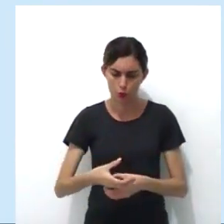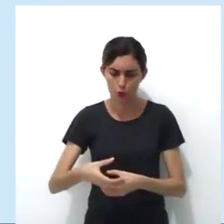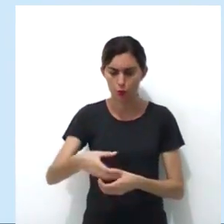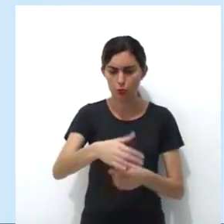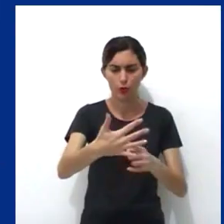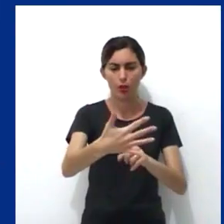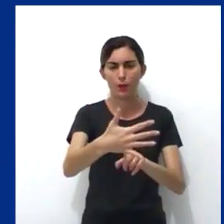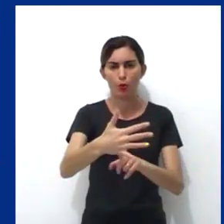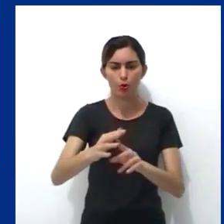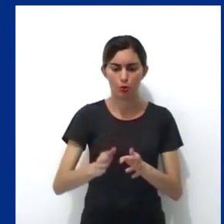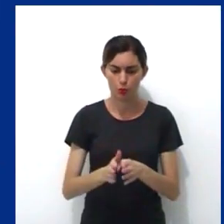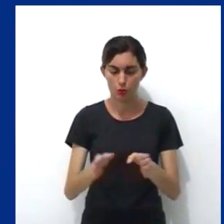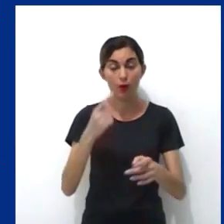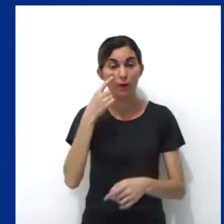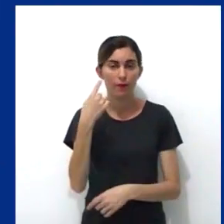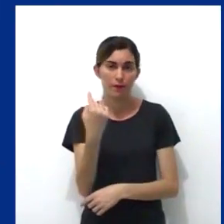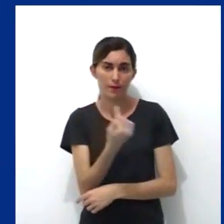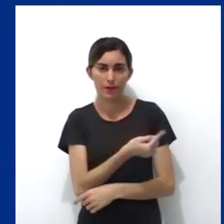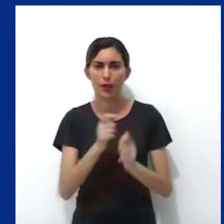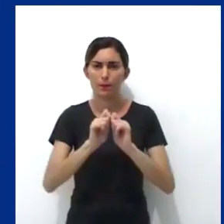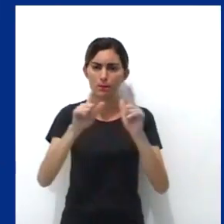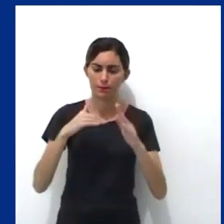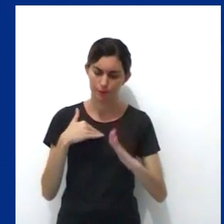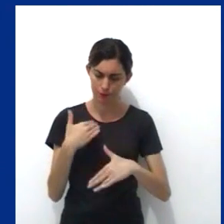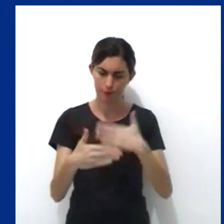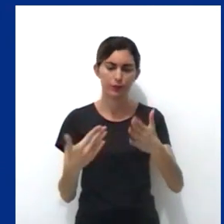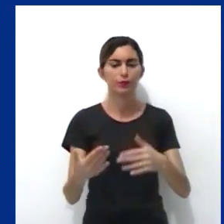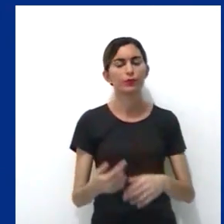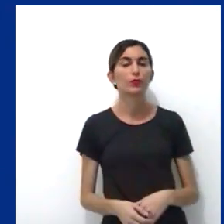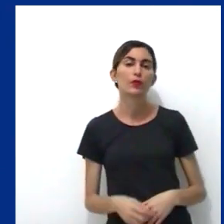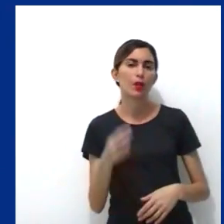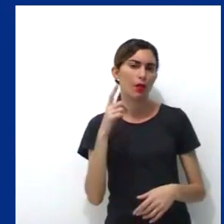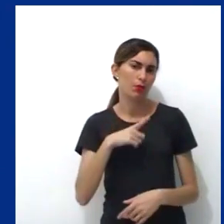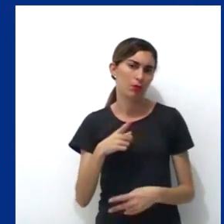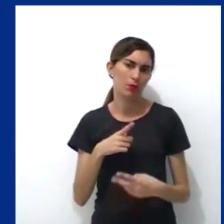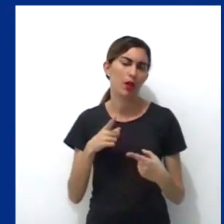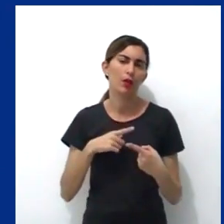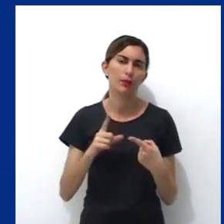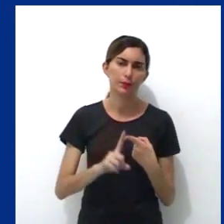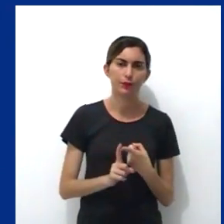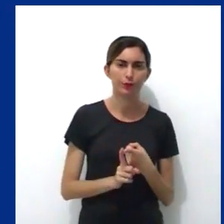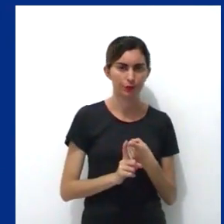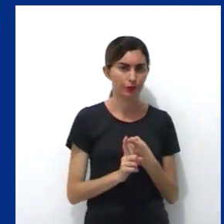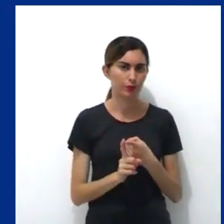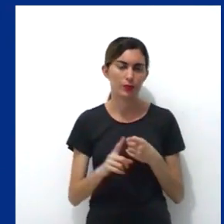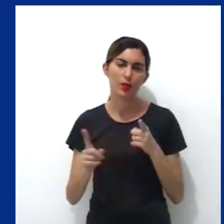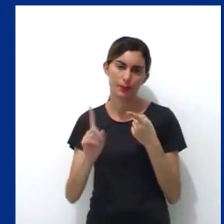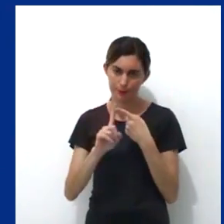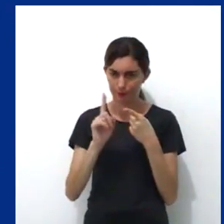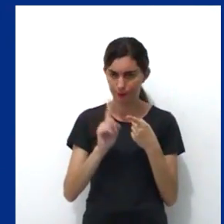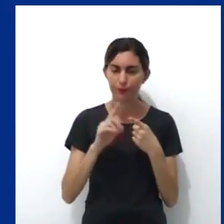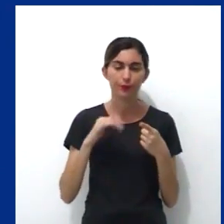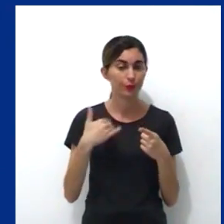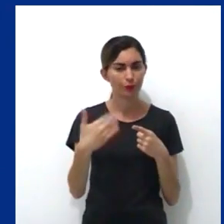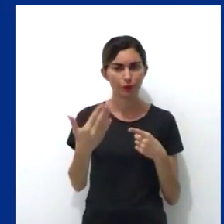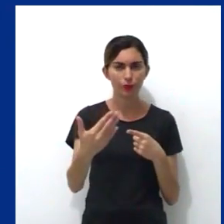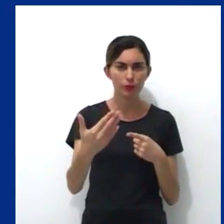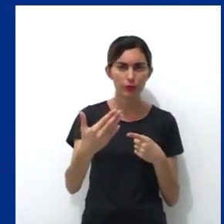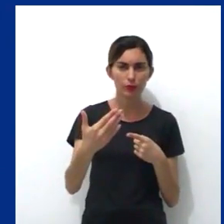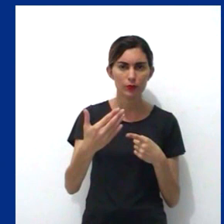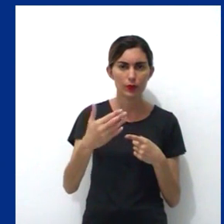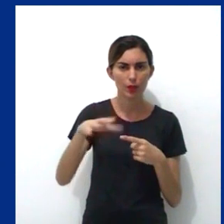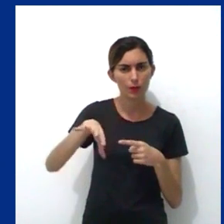gasolina, que é derivada do petróleo, o óleo diesel, tá? E aí, o que que acontece? Esse combustível, ele